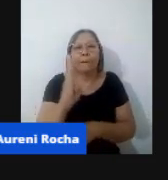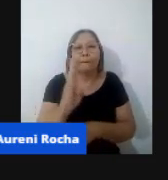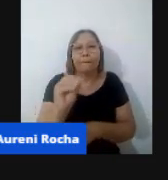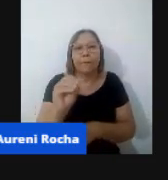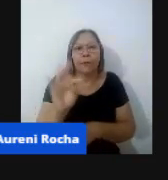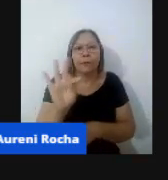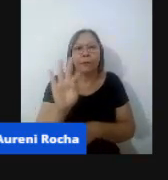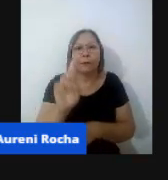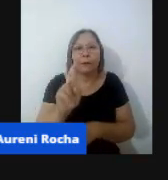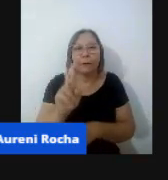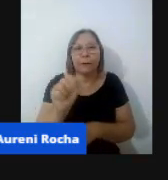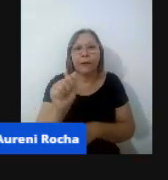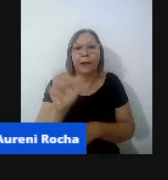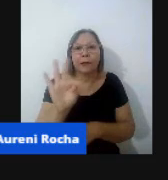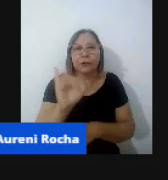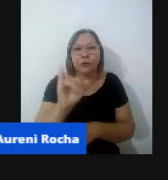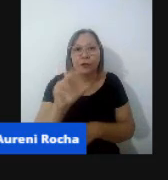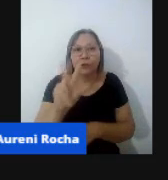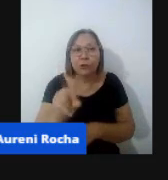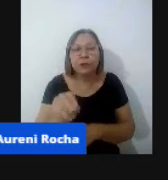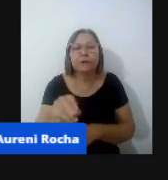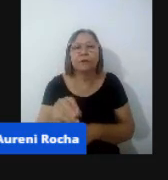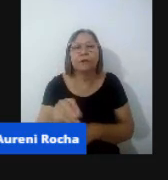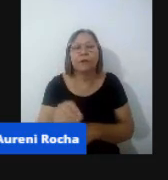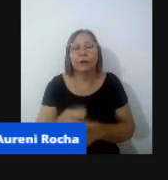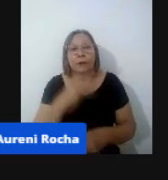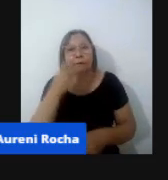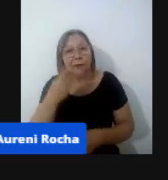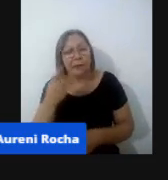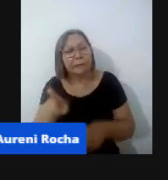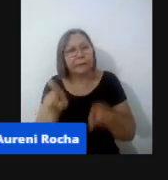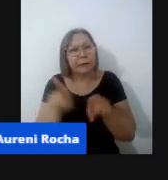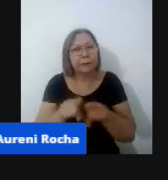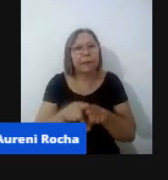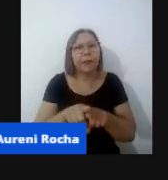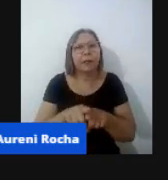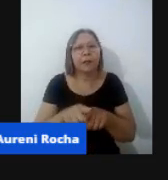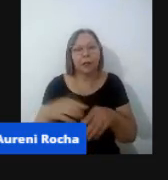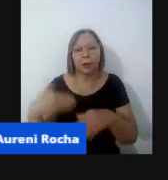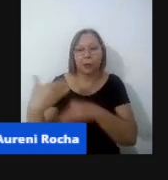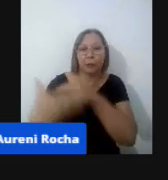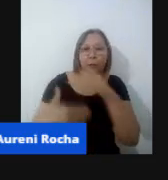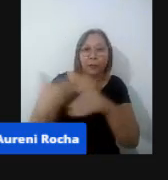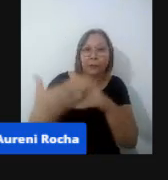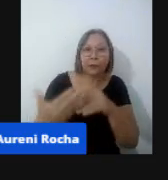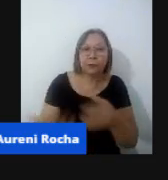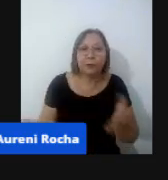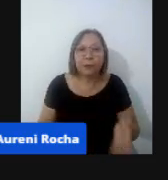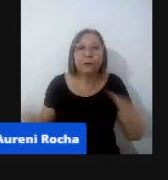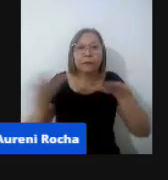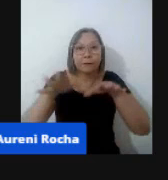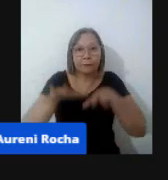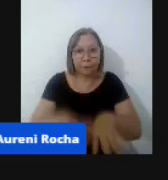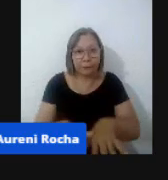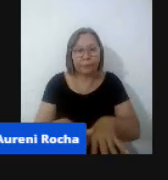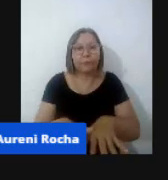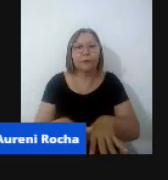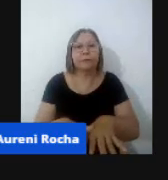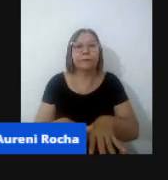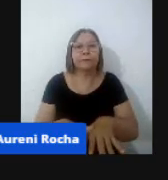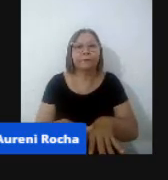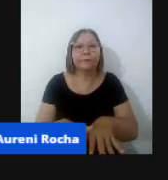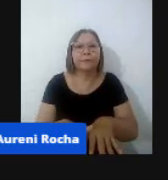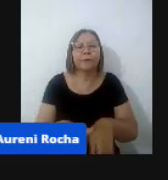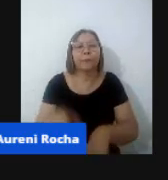um dos desafios do processo de educação inclusiva, né? E a partir do momento que a